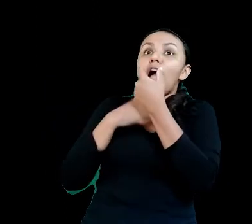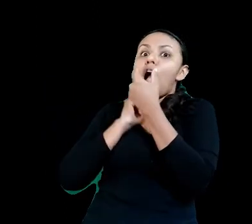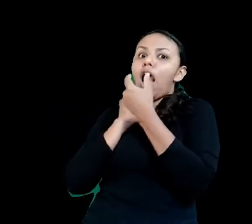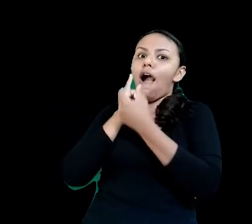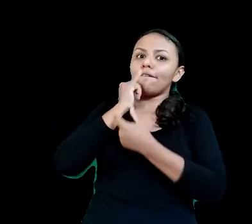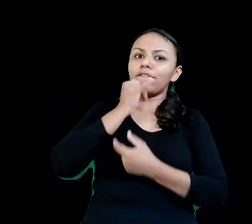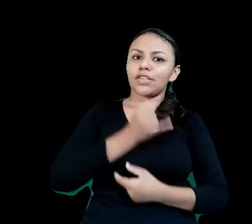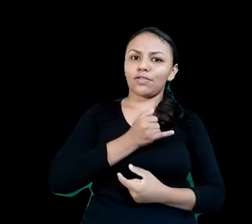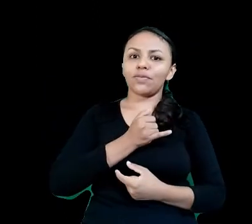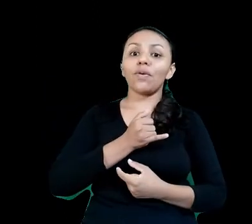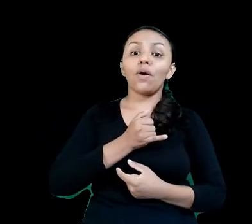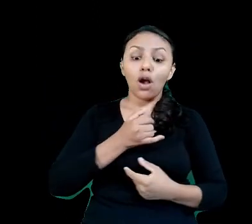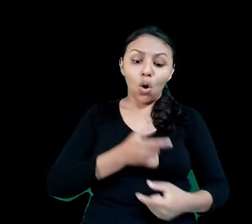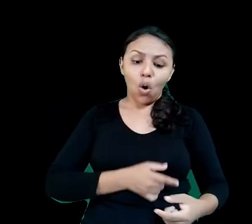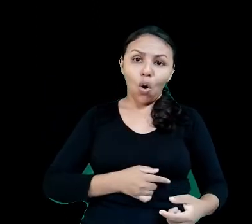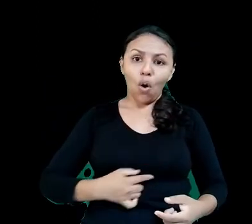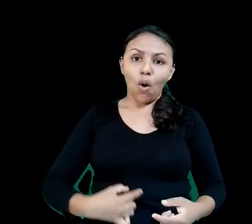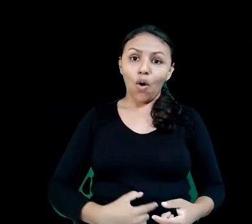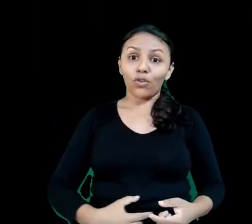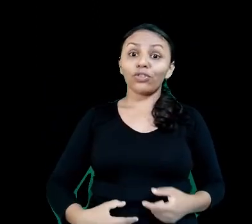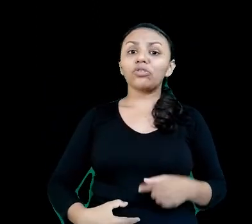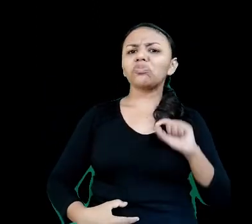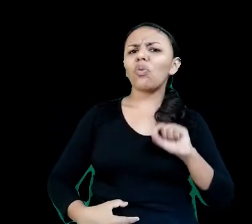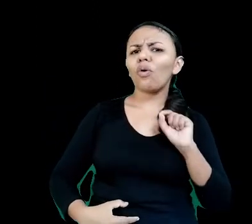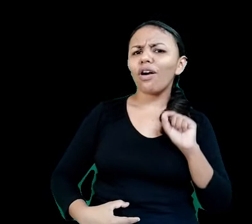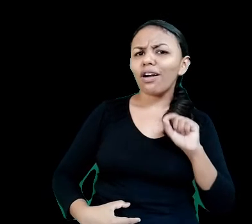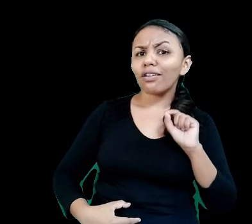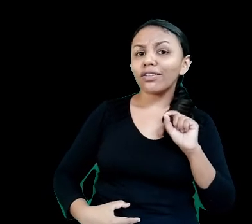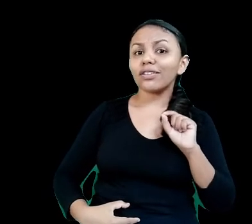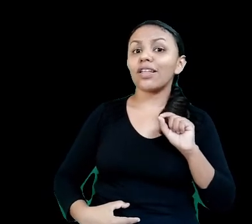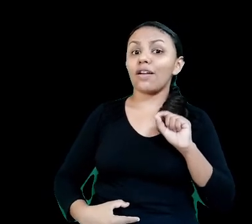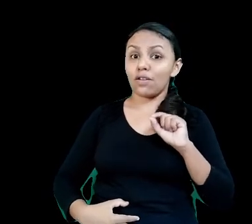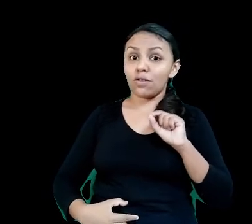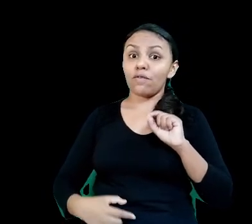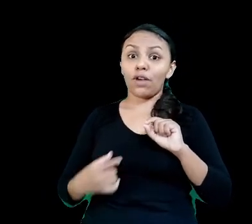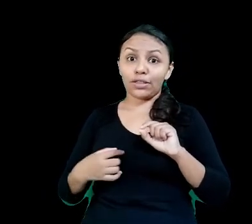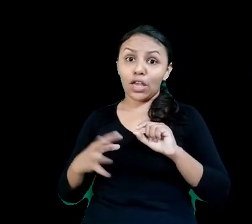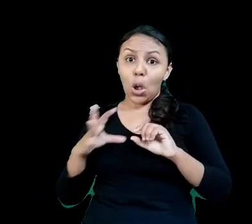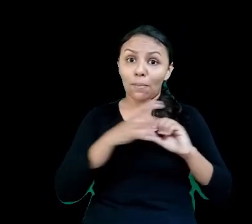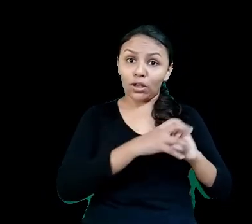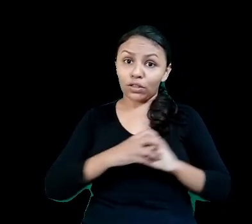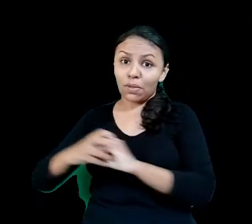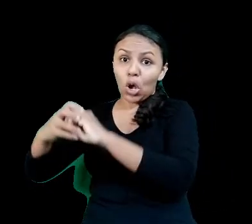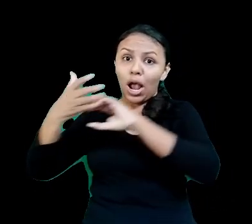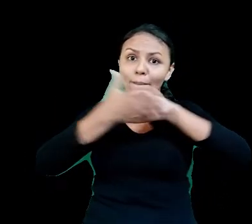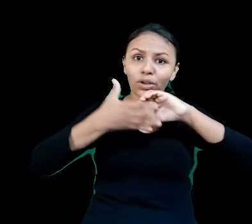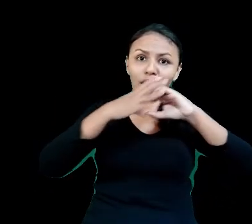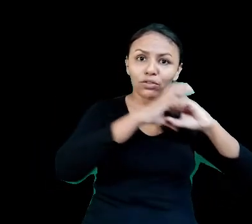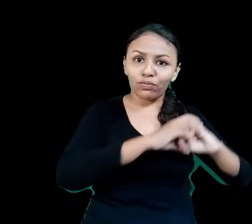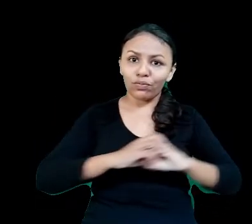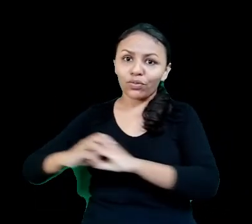que vai acontecer no intestino é a expressão de transportadores de carboidratos.